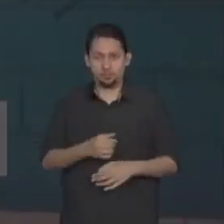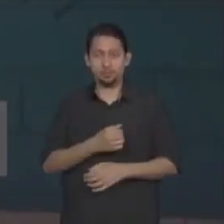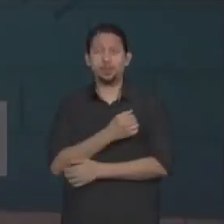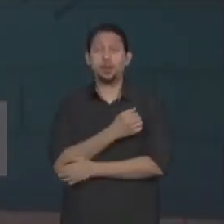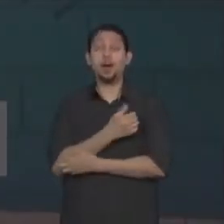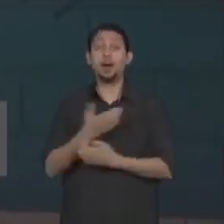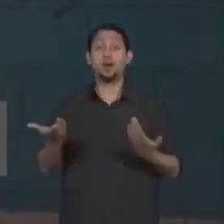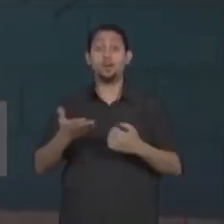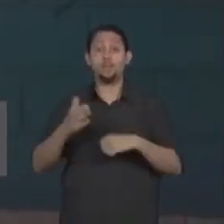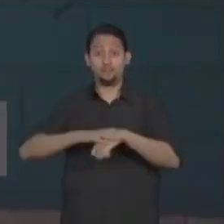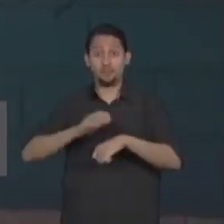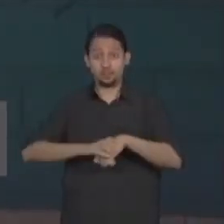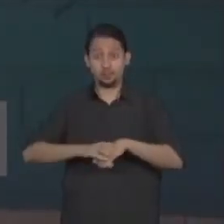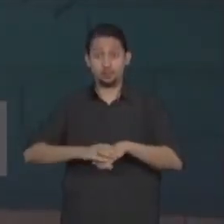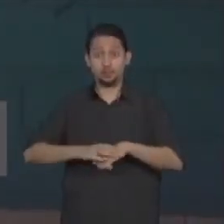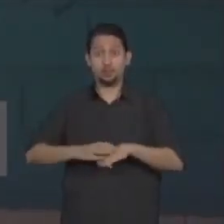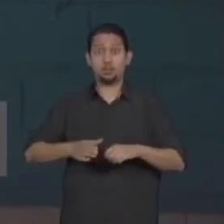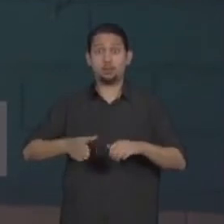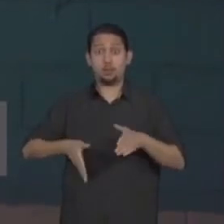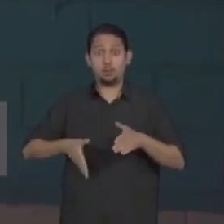robô.